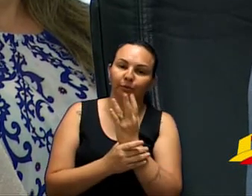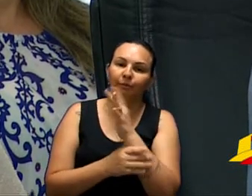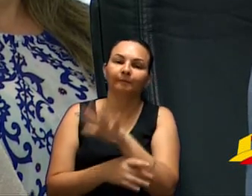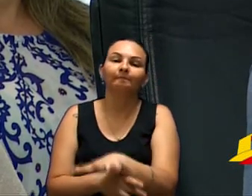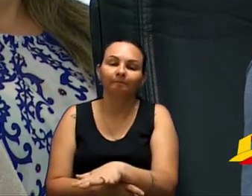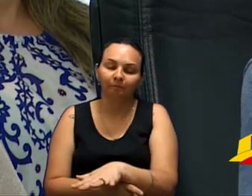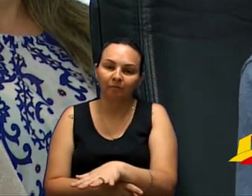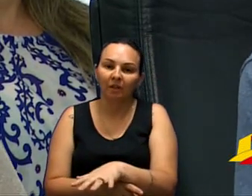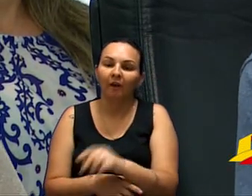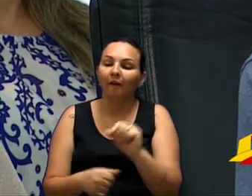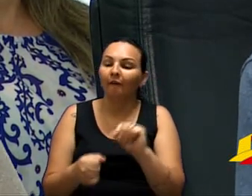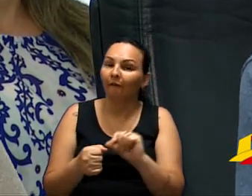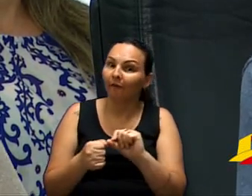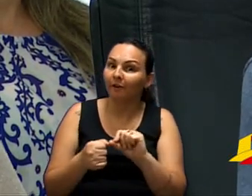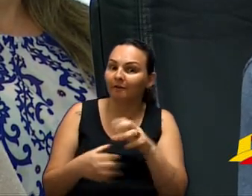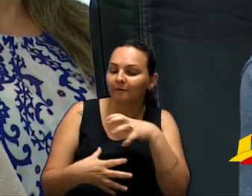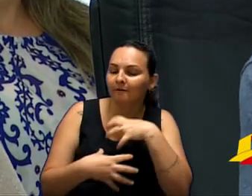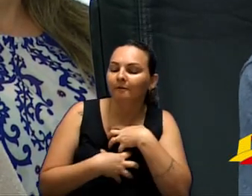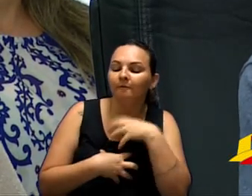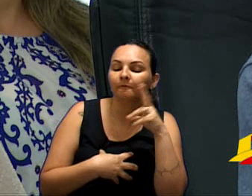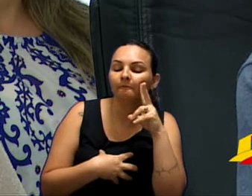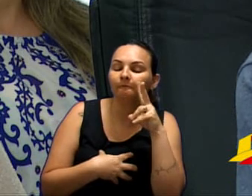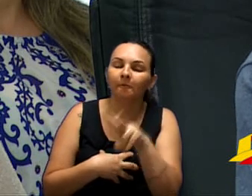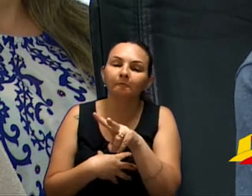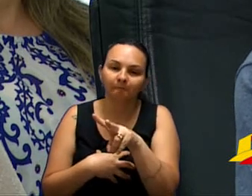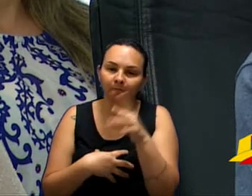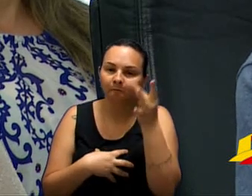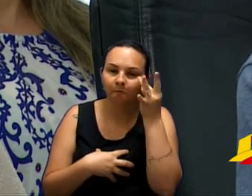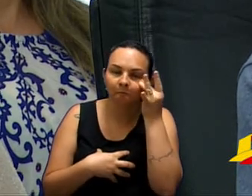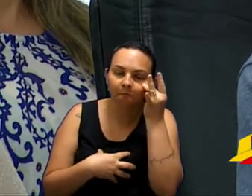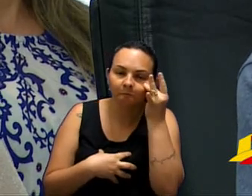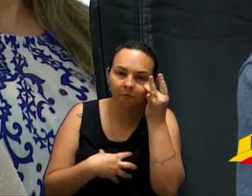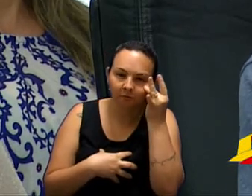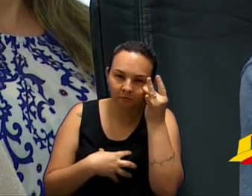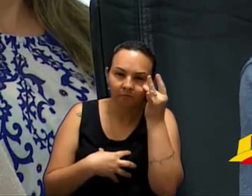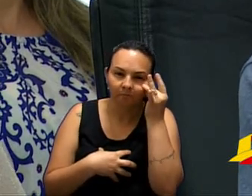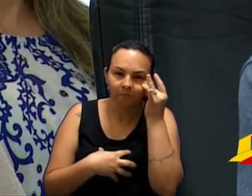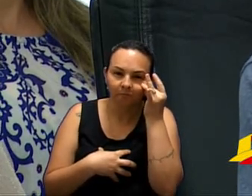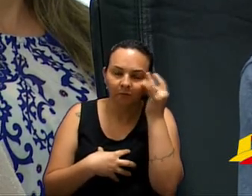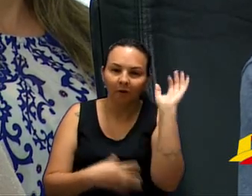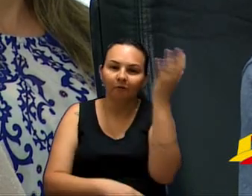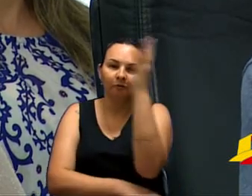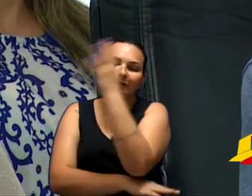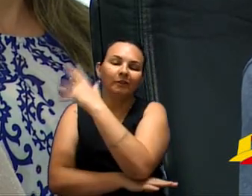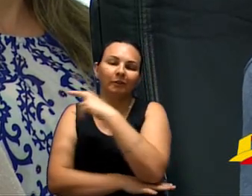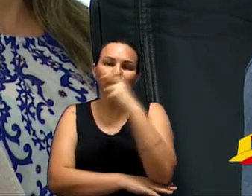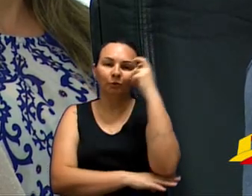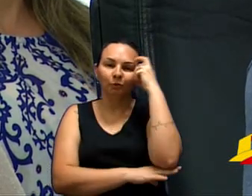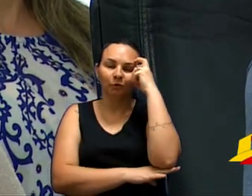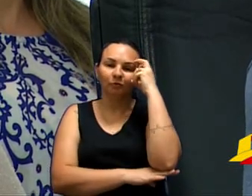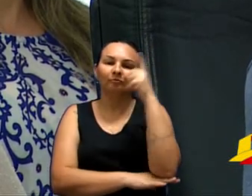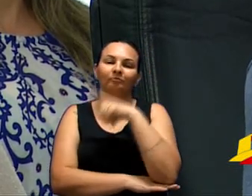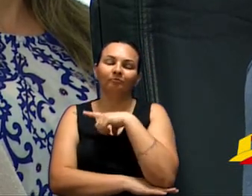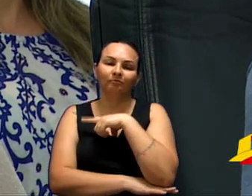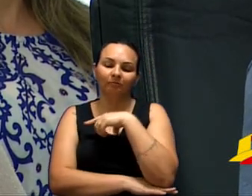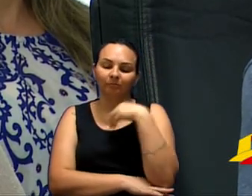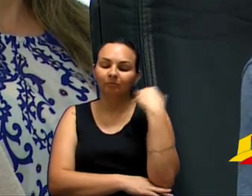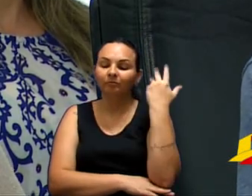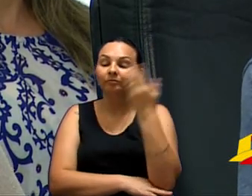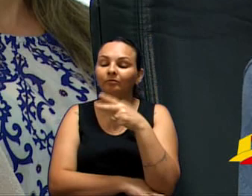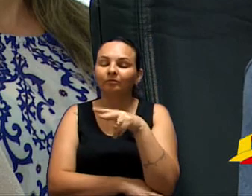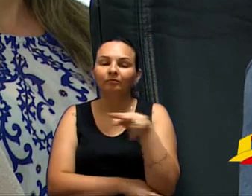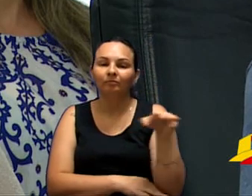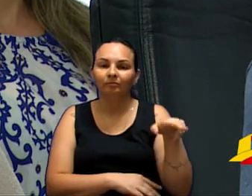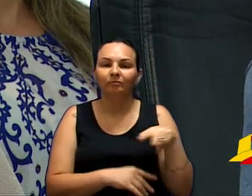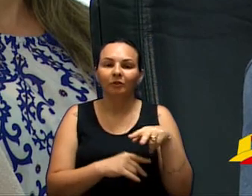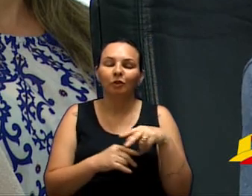sensibilização vivenciando as nascentes ea floresta cultural tem feito tanto mais como exemplo também porque só assim a gente